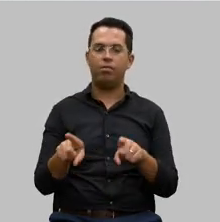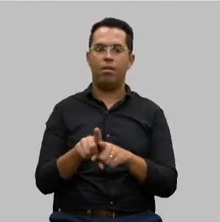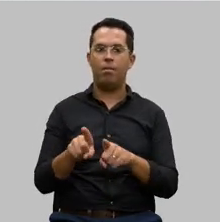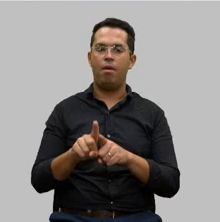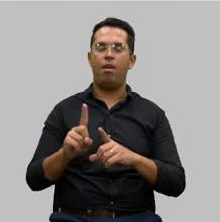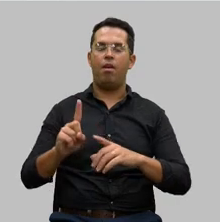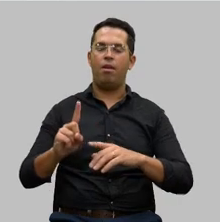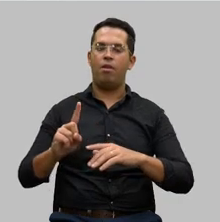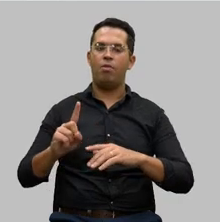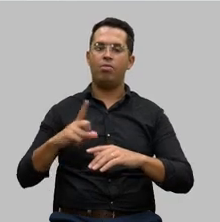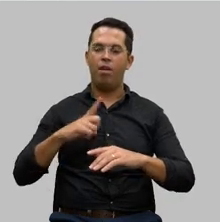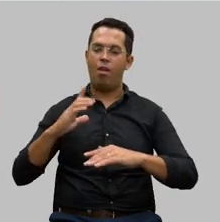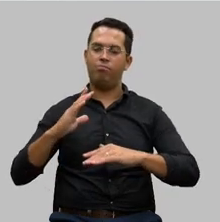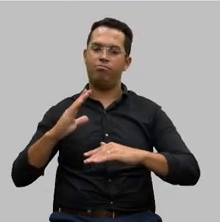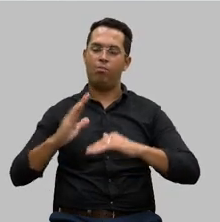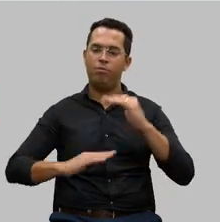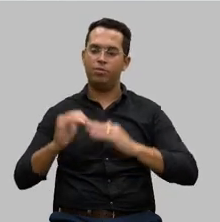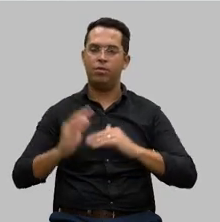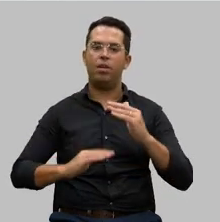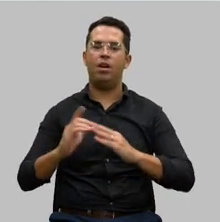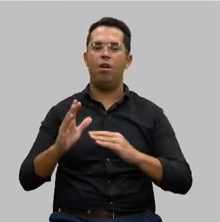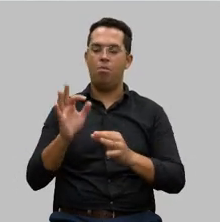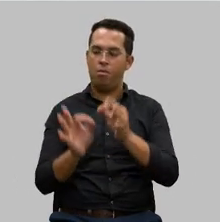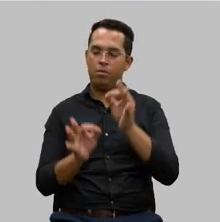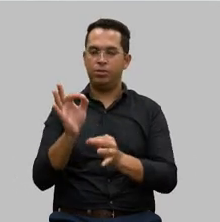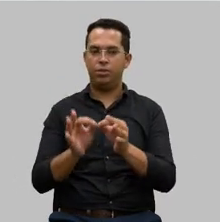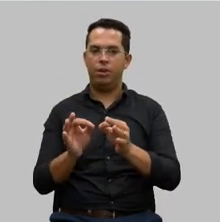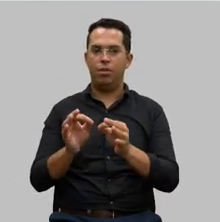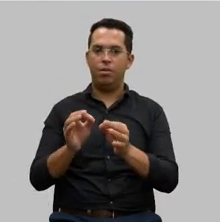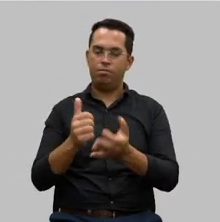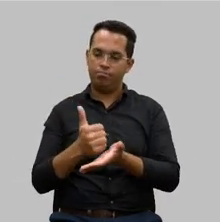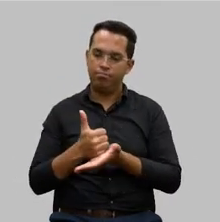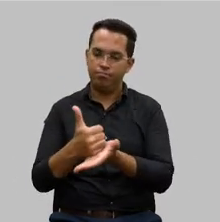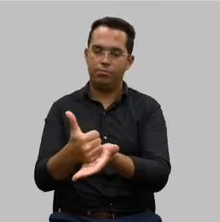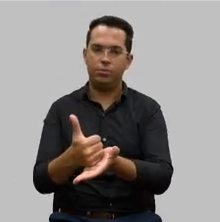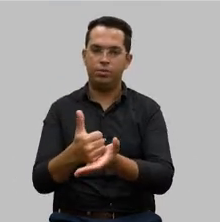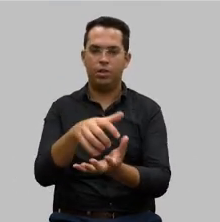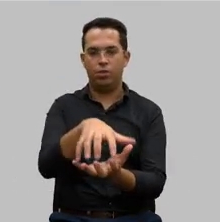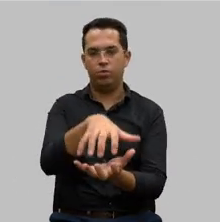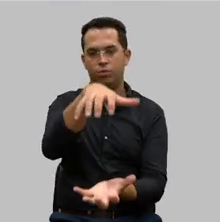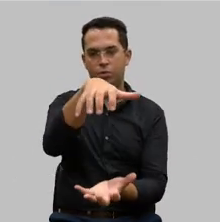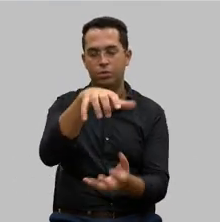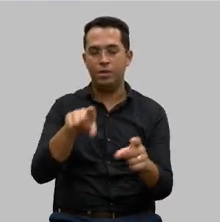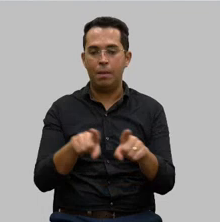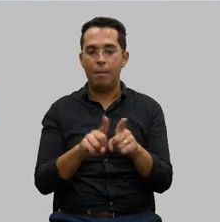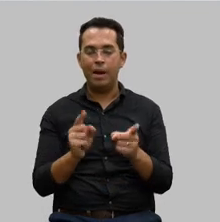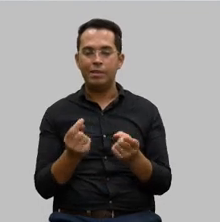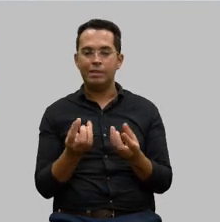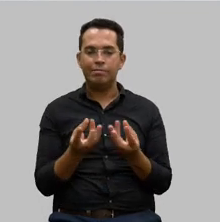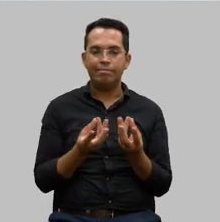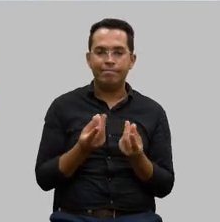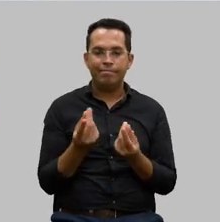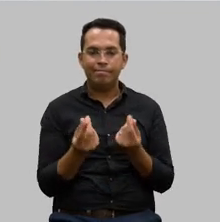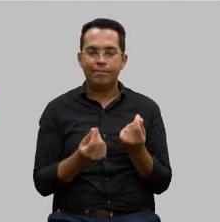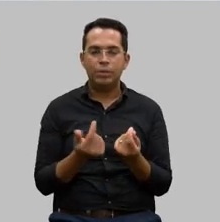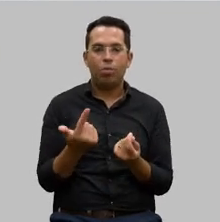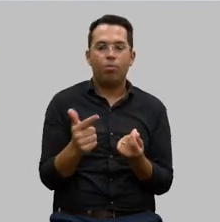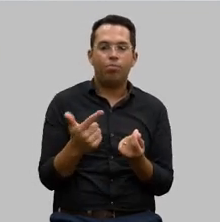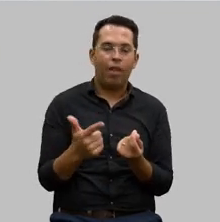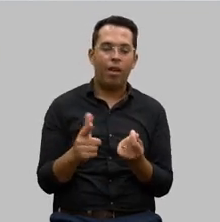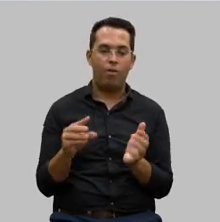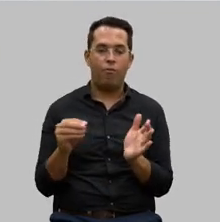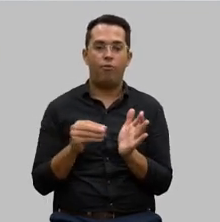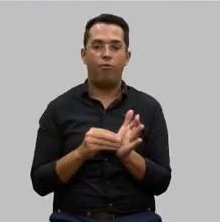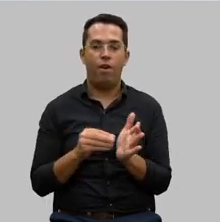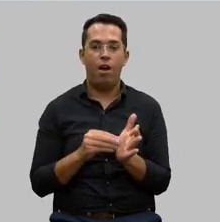mas a gente não tem recurso que por que que a gente não tem recurso porque falta documentação o cartório é caro nós não